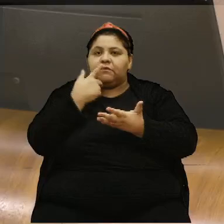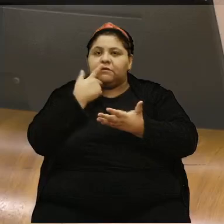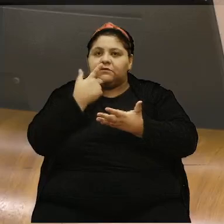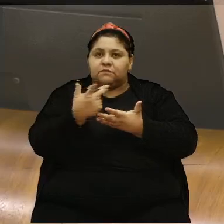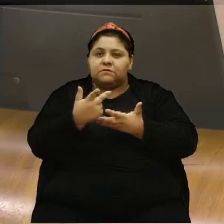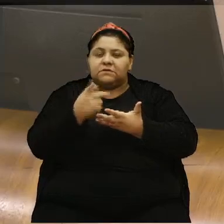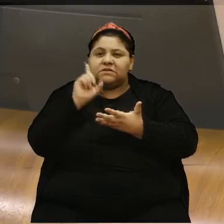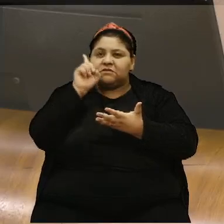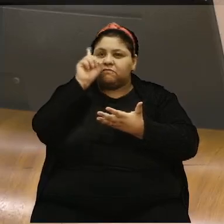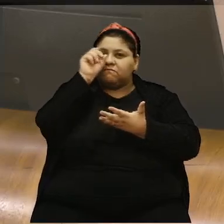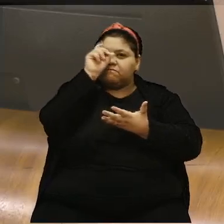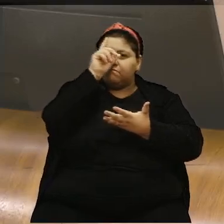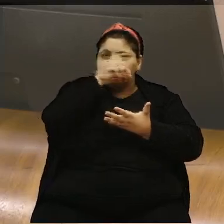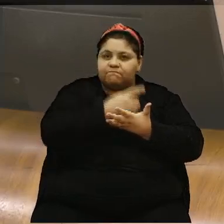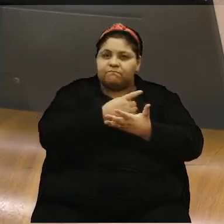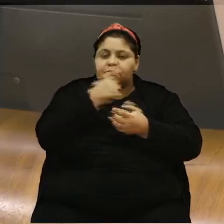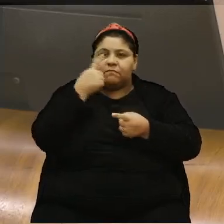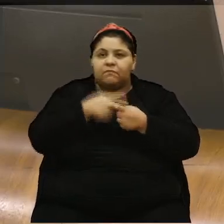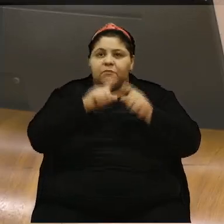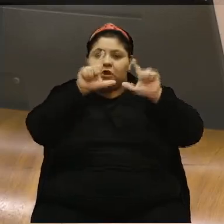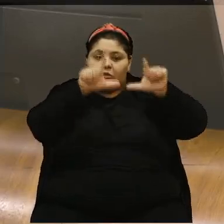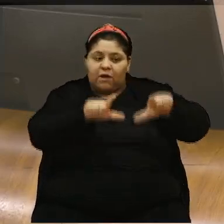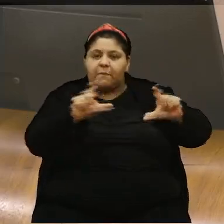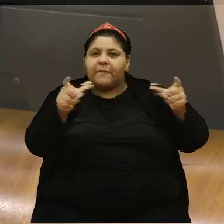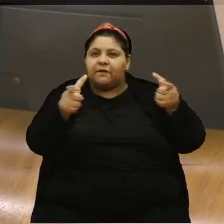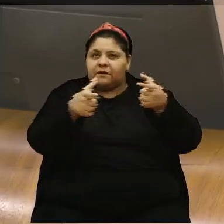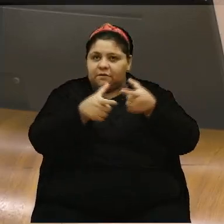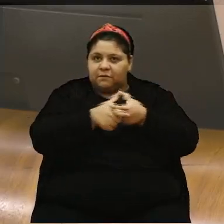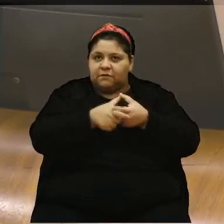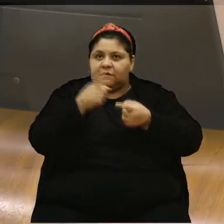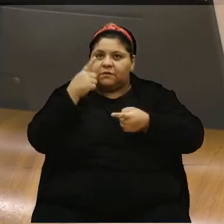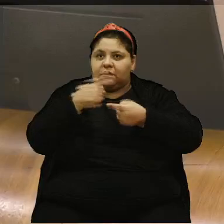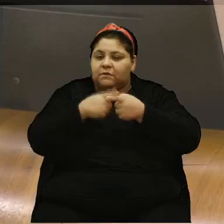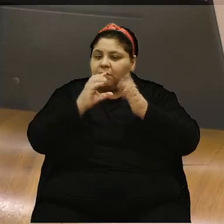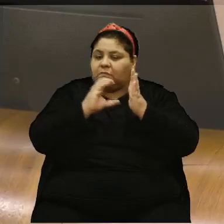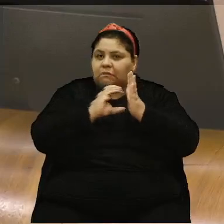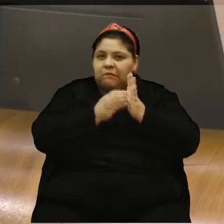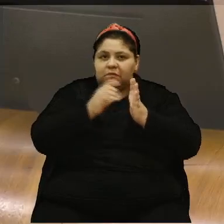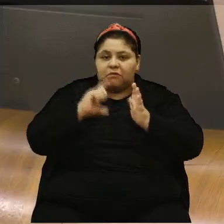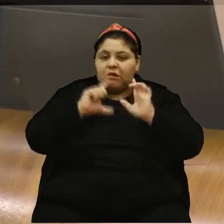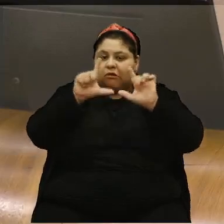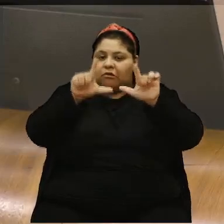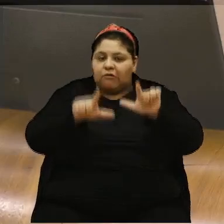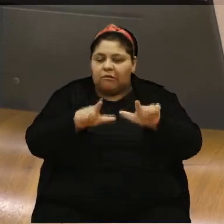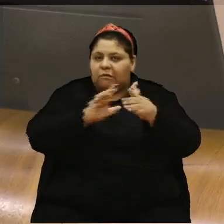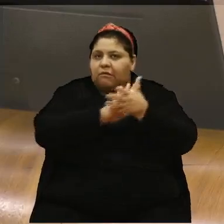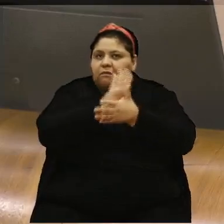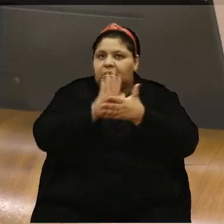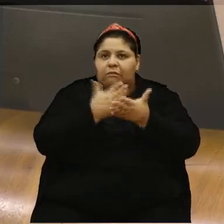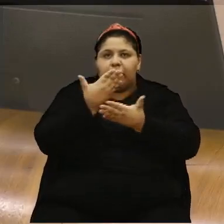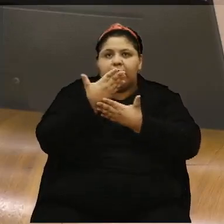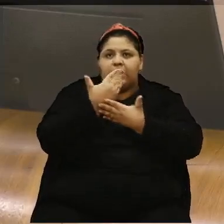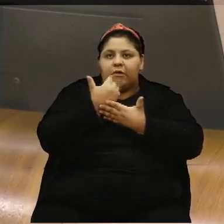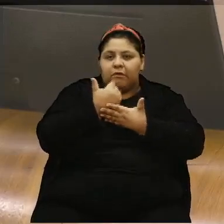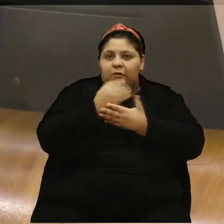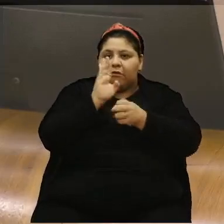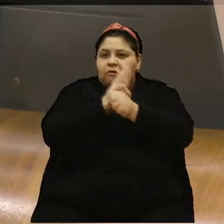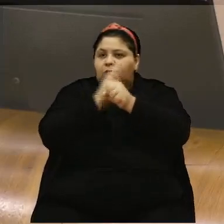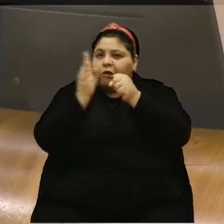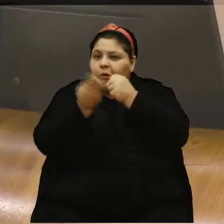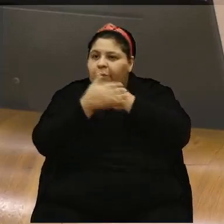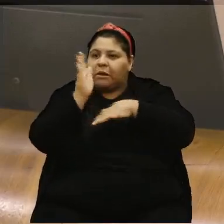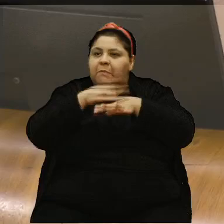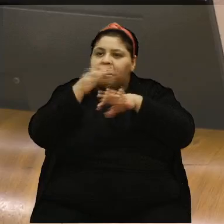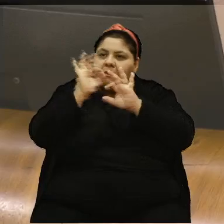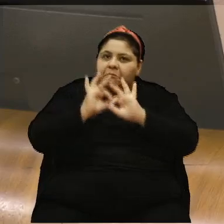a dificuldade, porque é um espaço menor, porque os servidores não têm espaço nenhum nem para comer, é um bairro mais